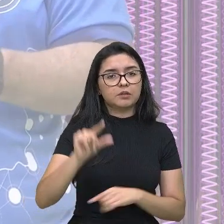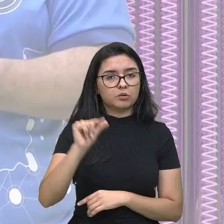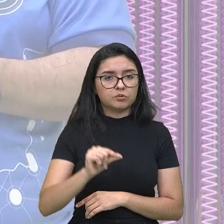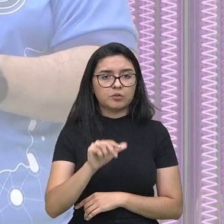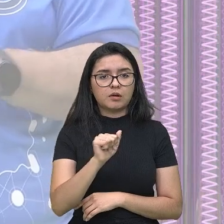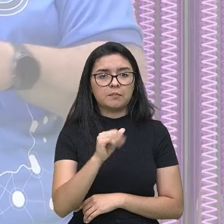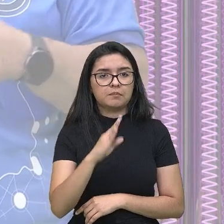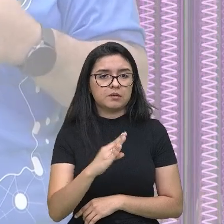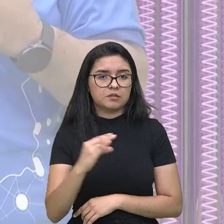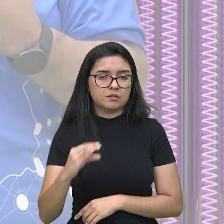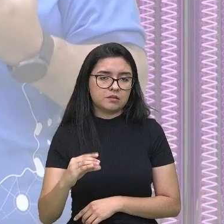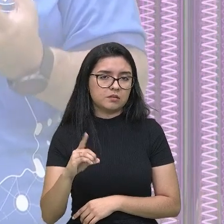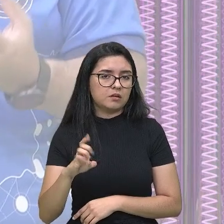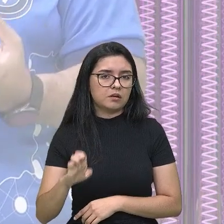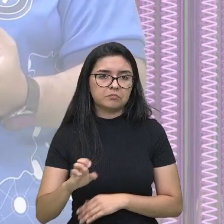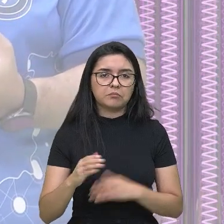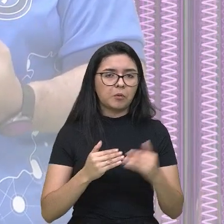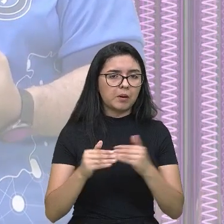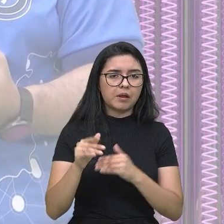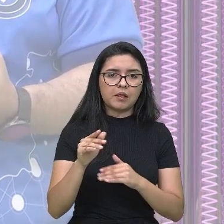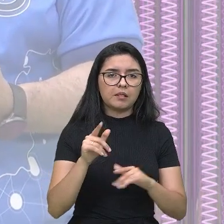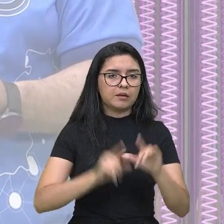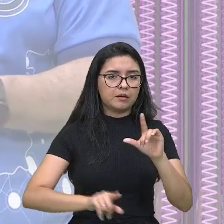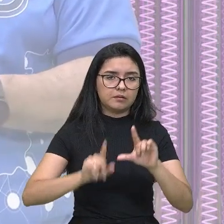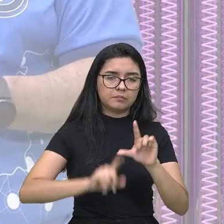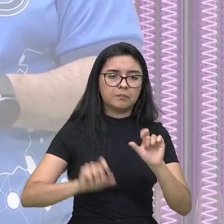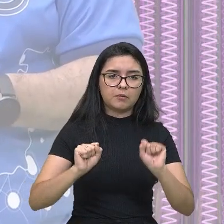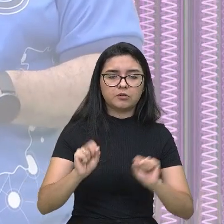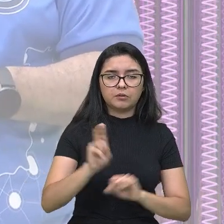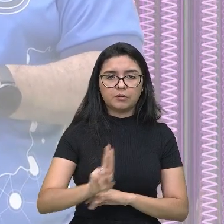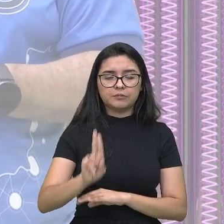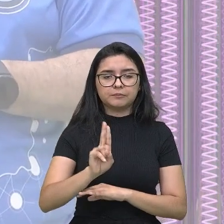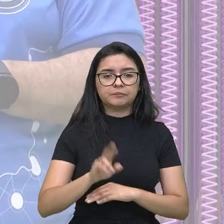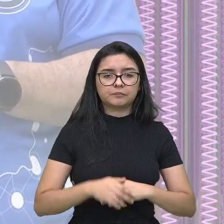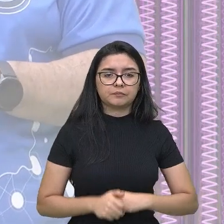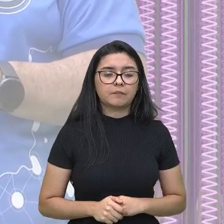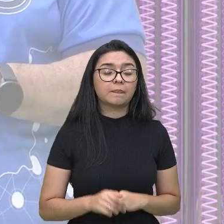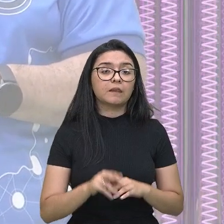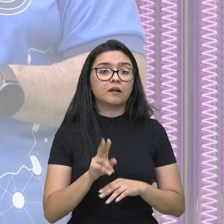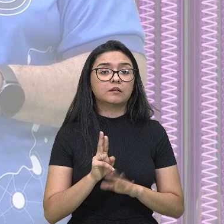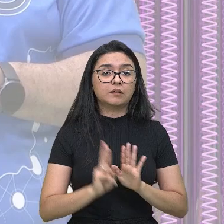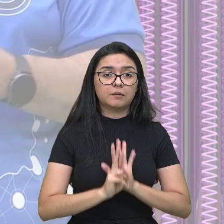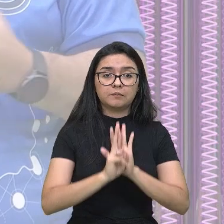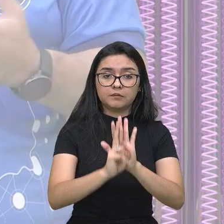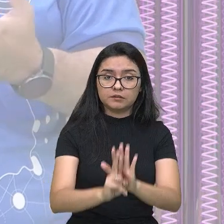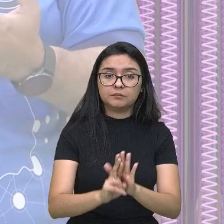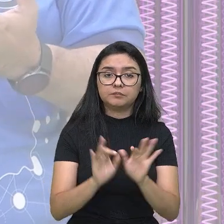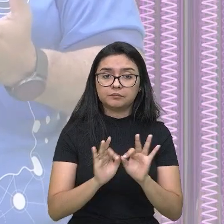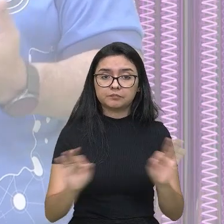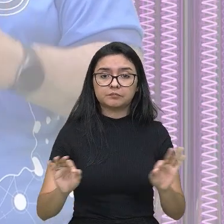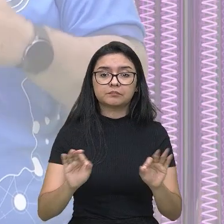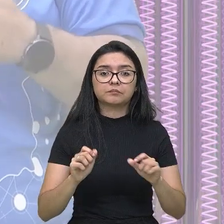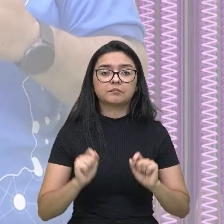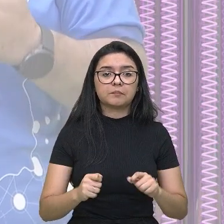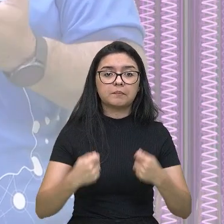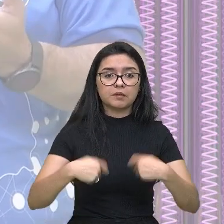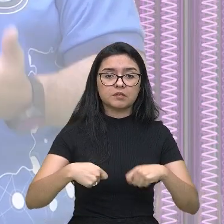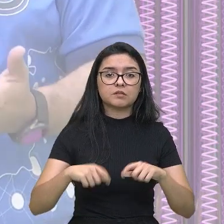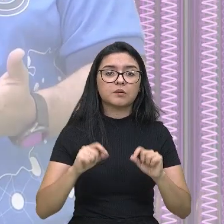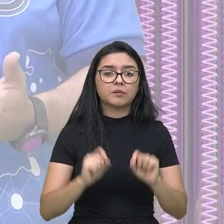C, D, E, qualquer letra, tá bom? E claro, para representar uma reta, você faz um